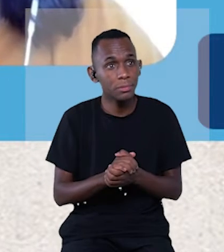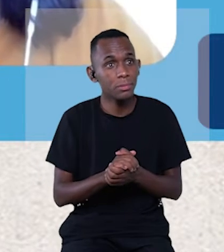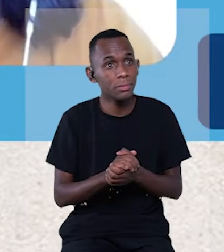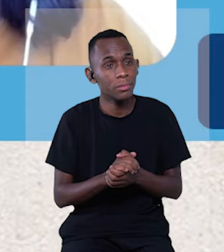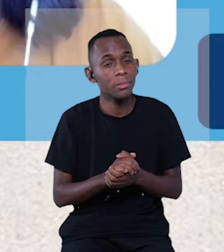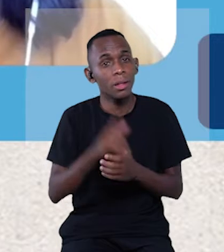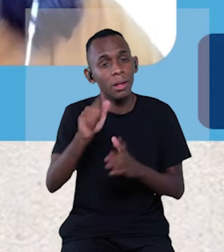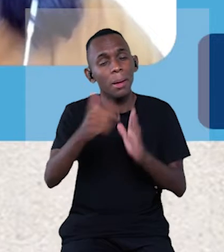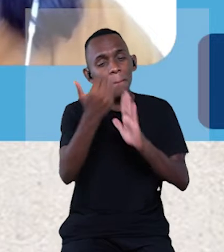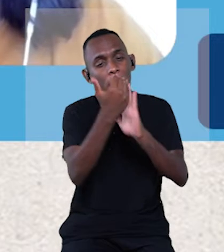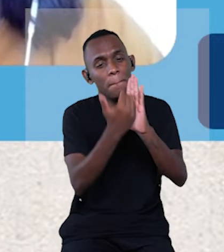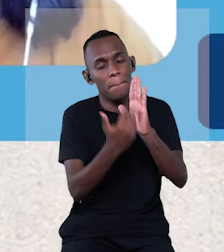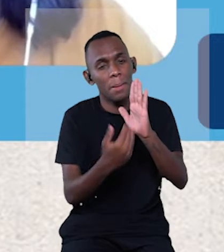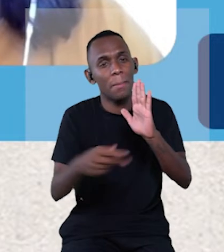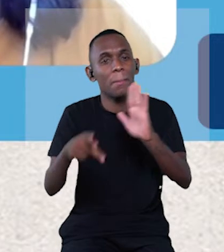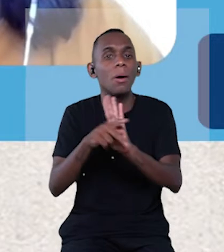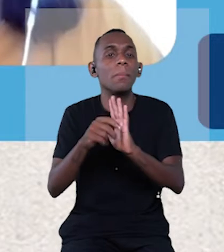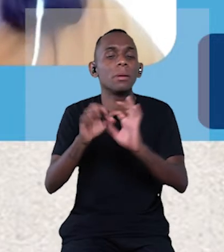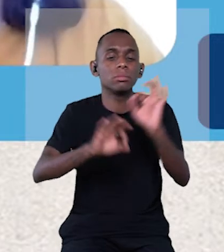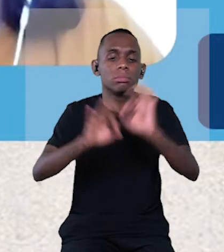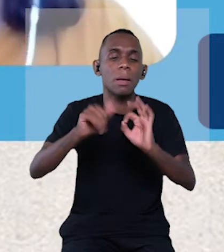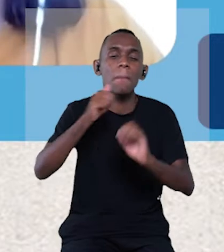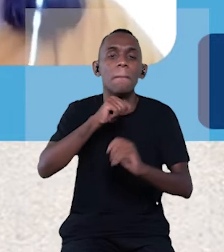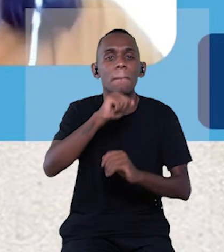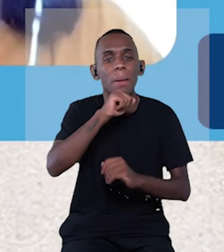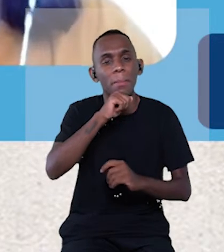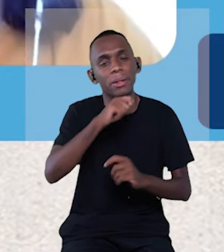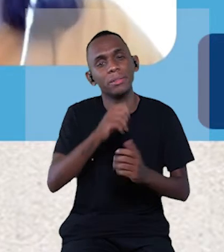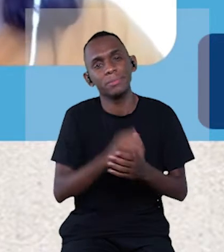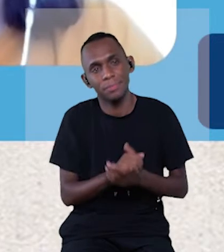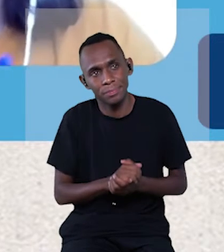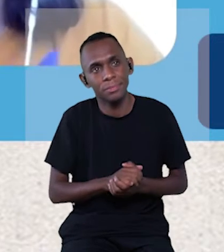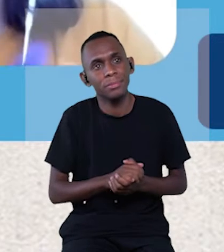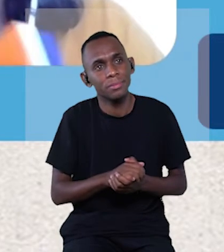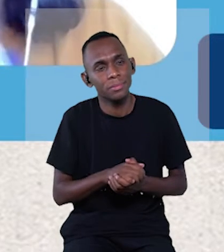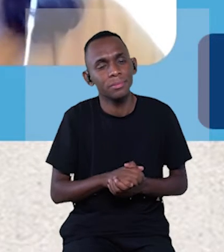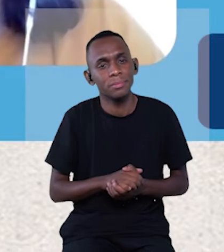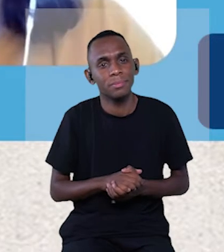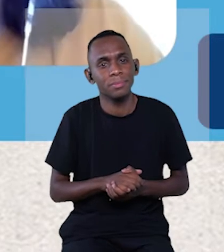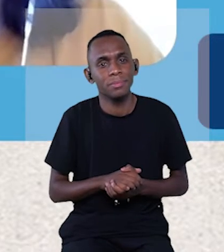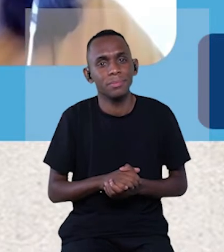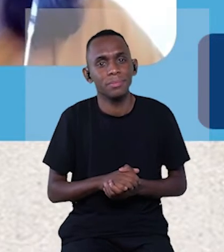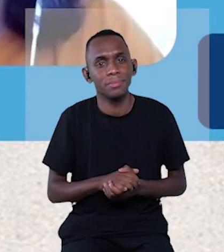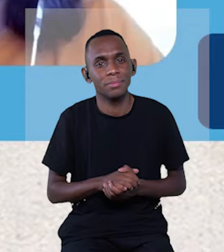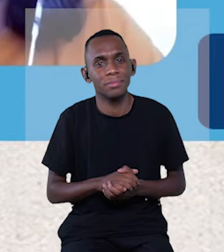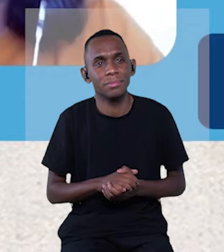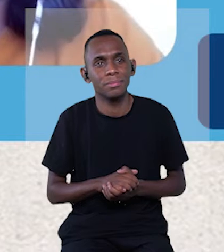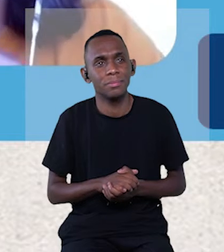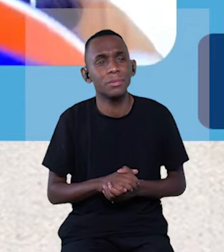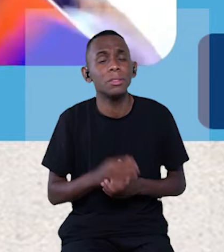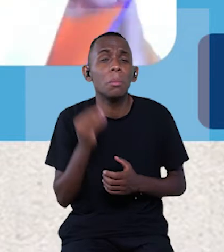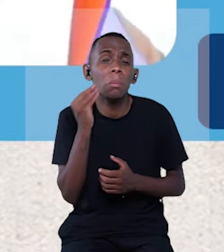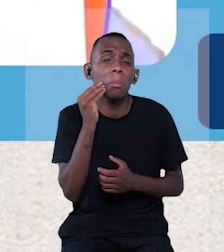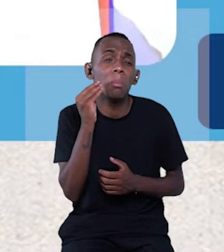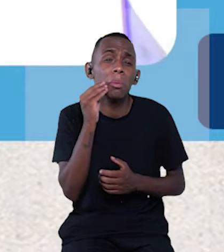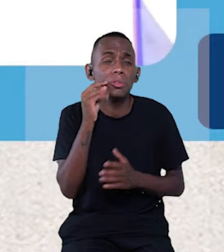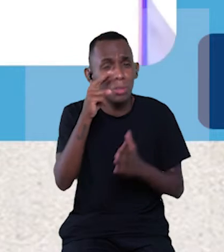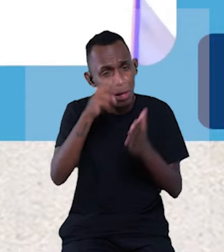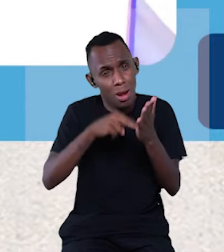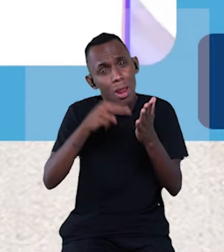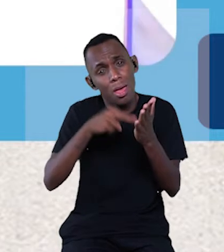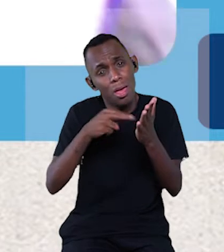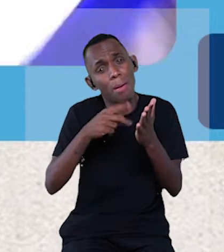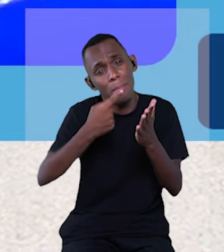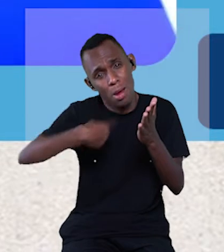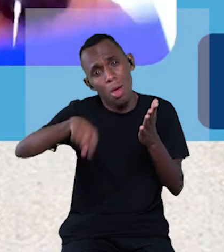Que ela quer fazer uma playlist para a mãe. Isso, é esse. É esse. As músicas para você, você